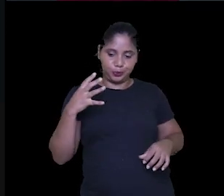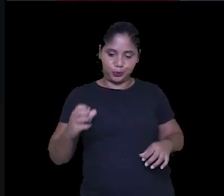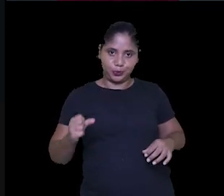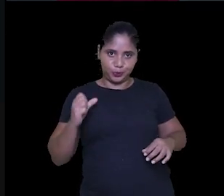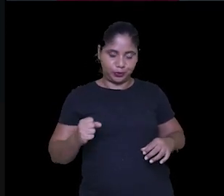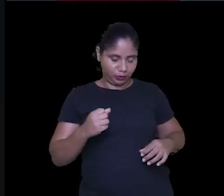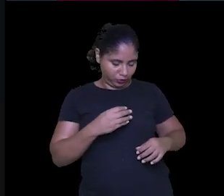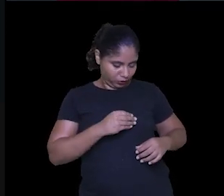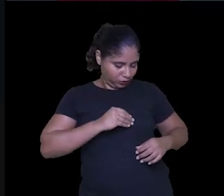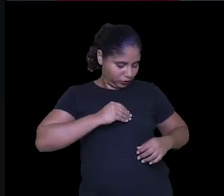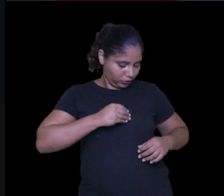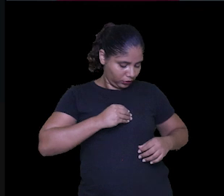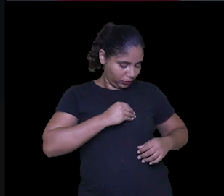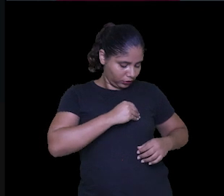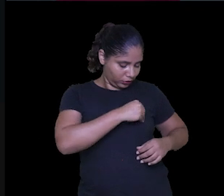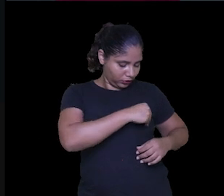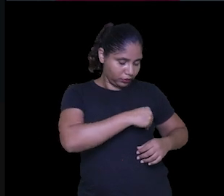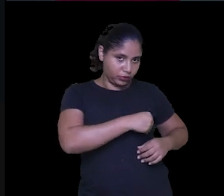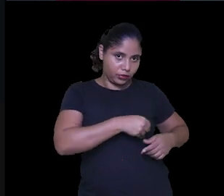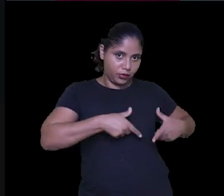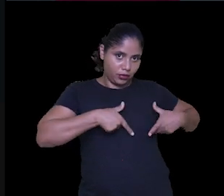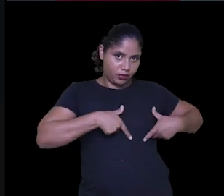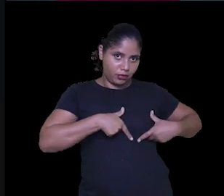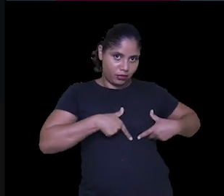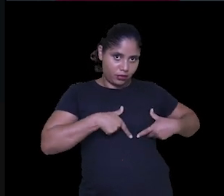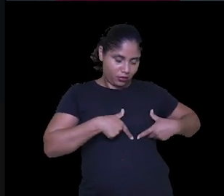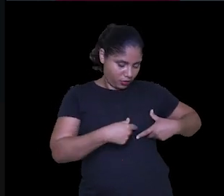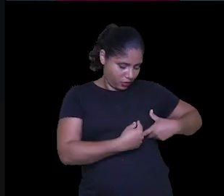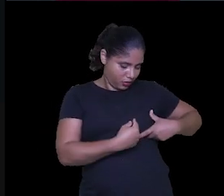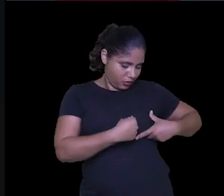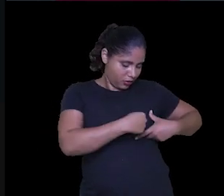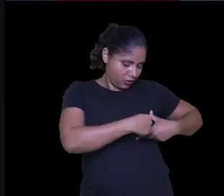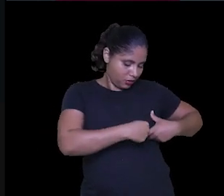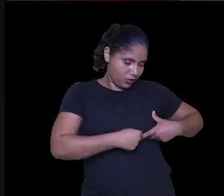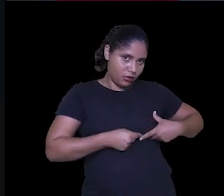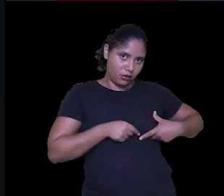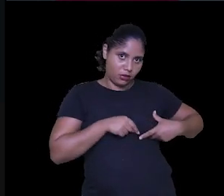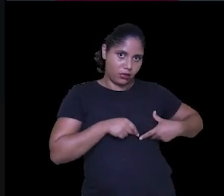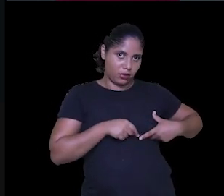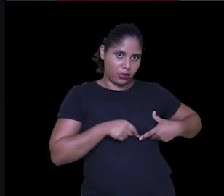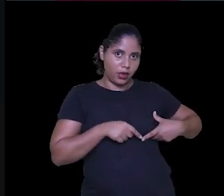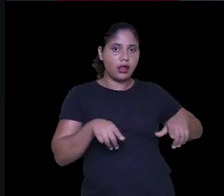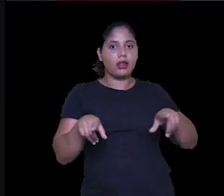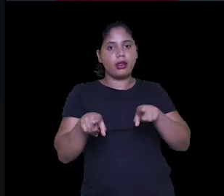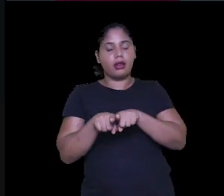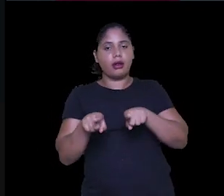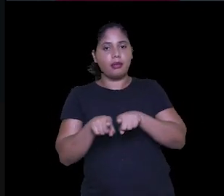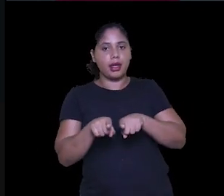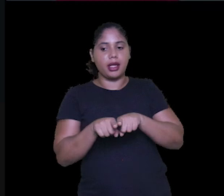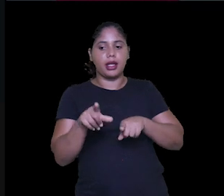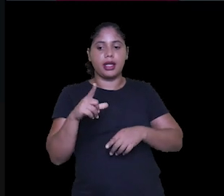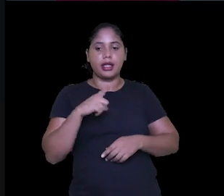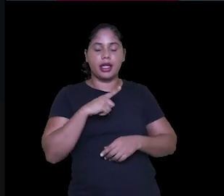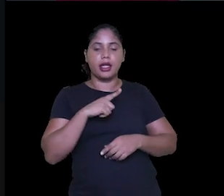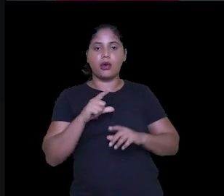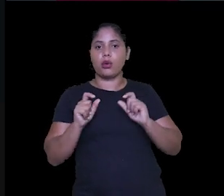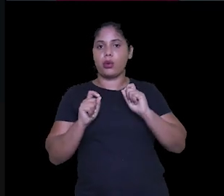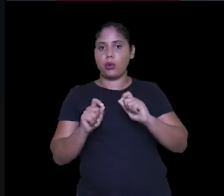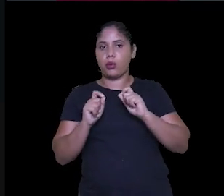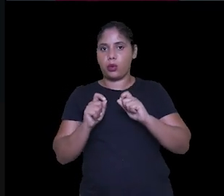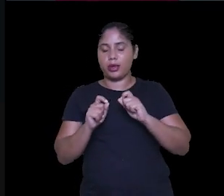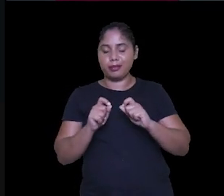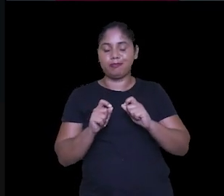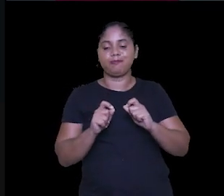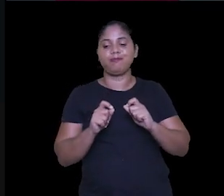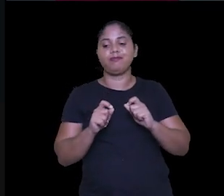o tratamento. Por último, um problema, que na verdade não é um problema de amamentação, é o que